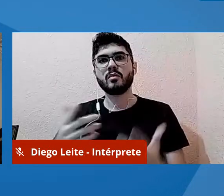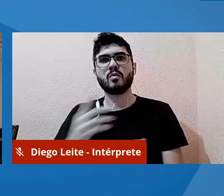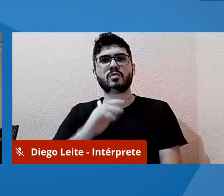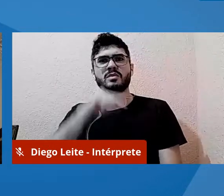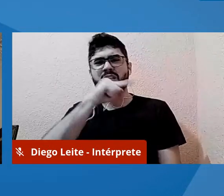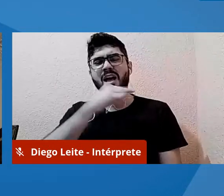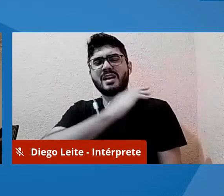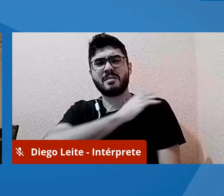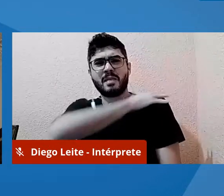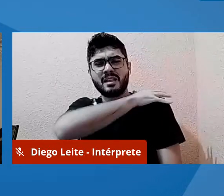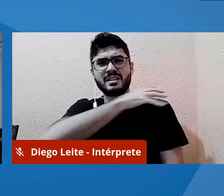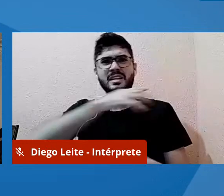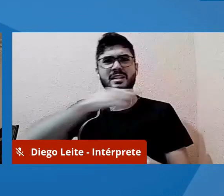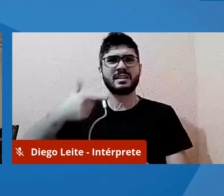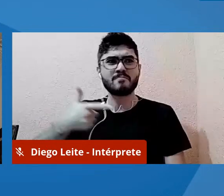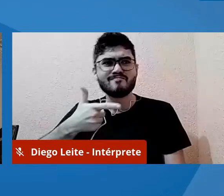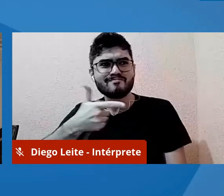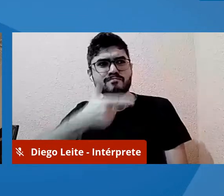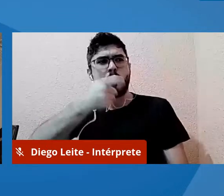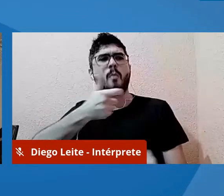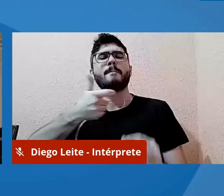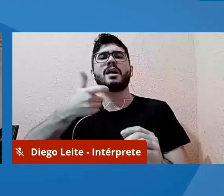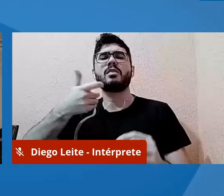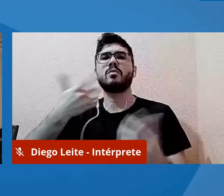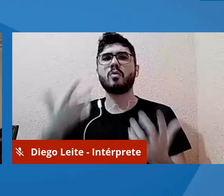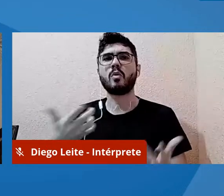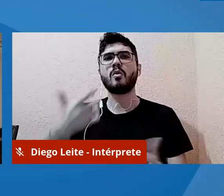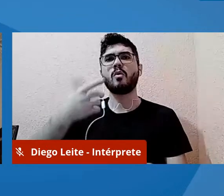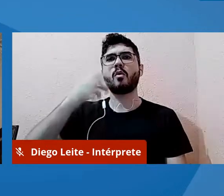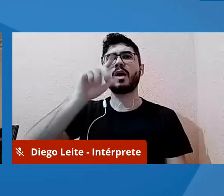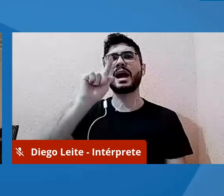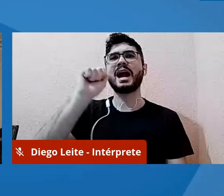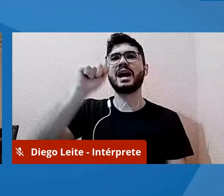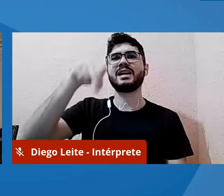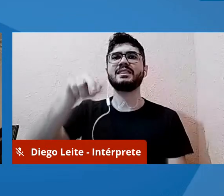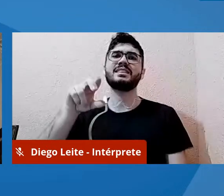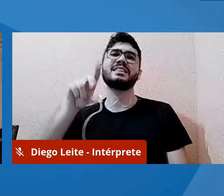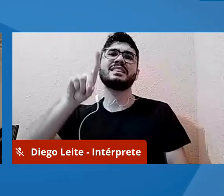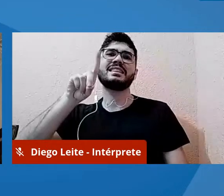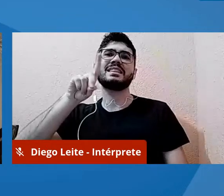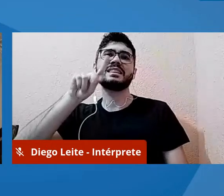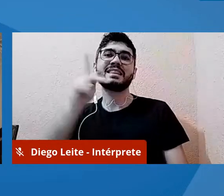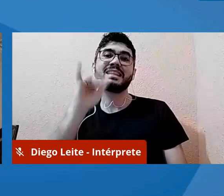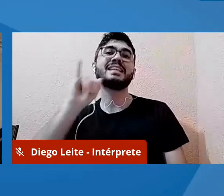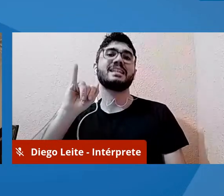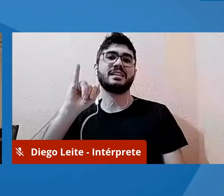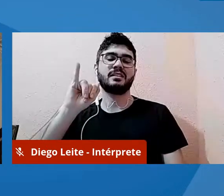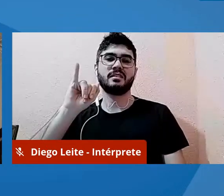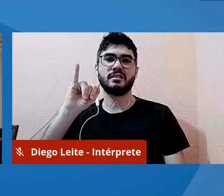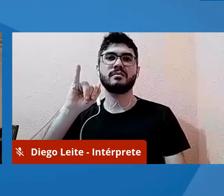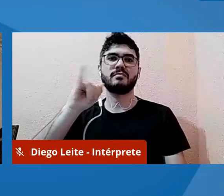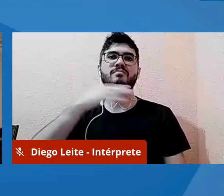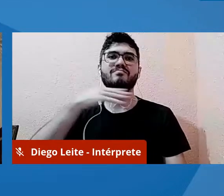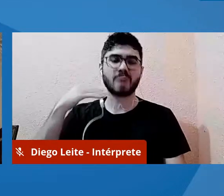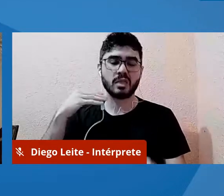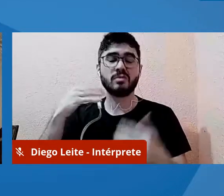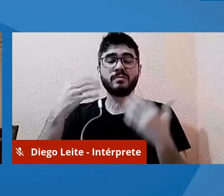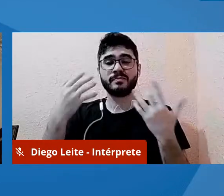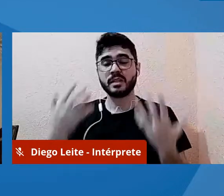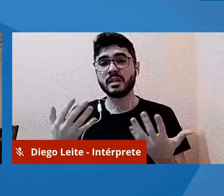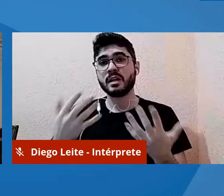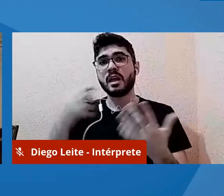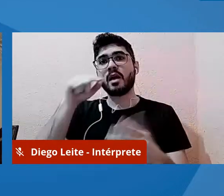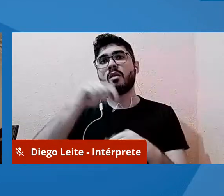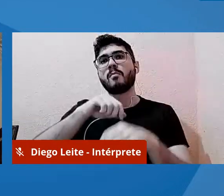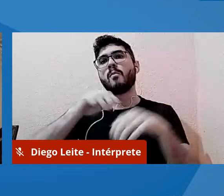o Gandhi, né? Os assassinos do Gandhi vinham dessa corrente. Então, era um movimento com simpatias